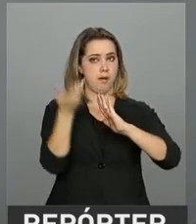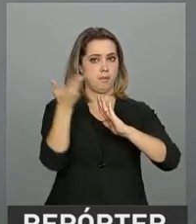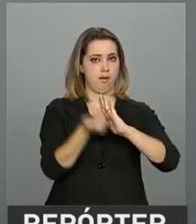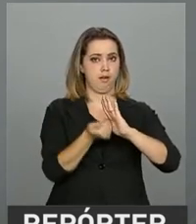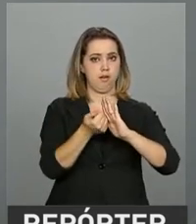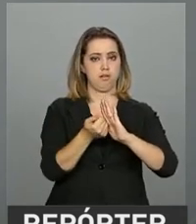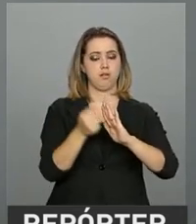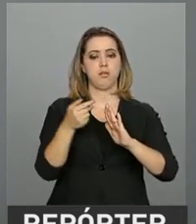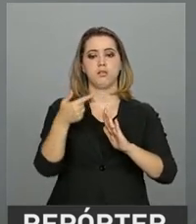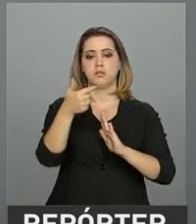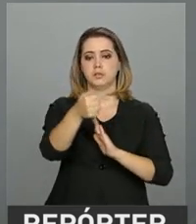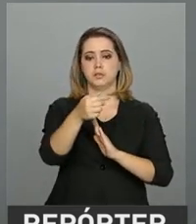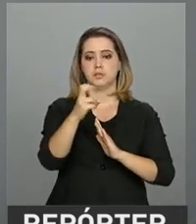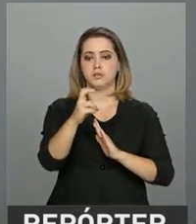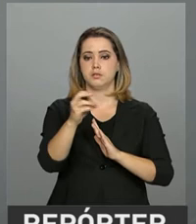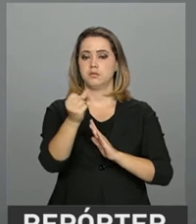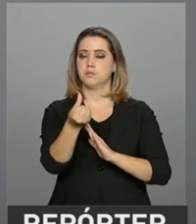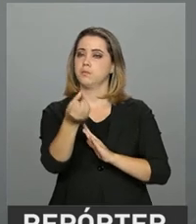solar, com